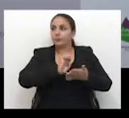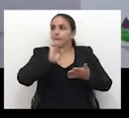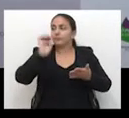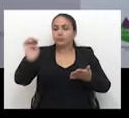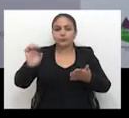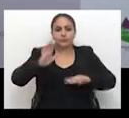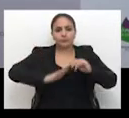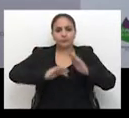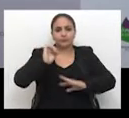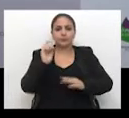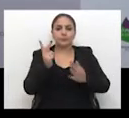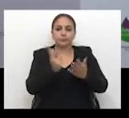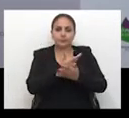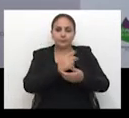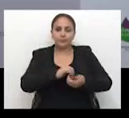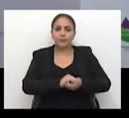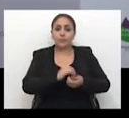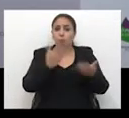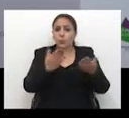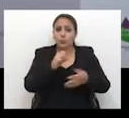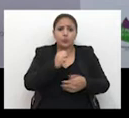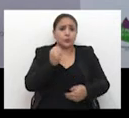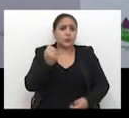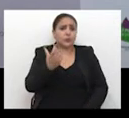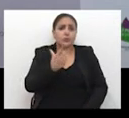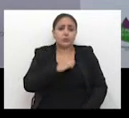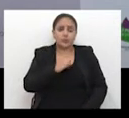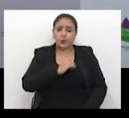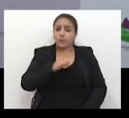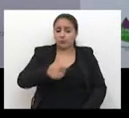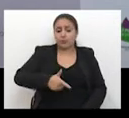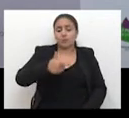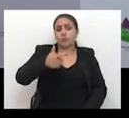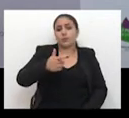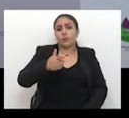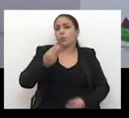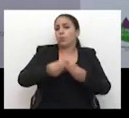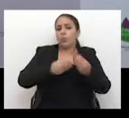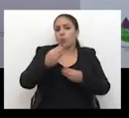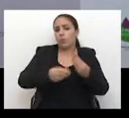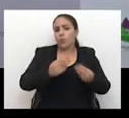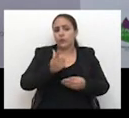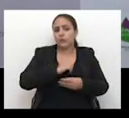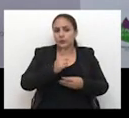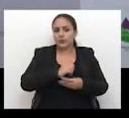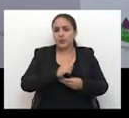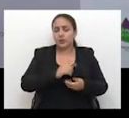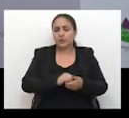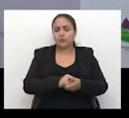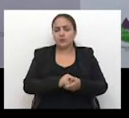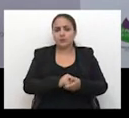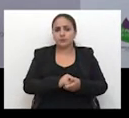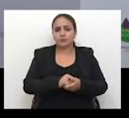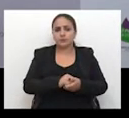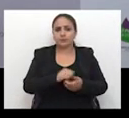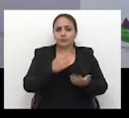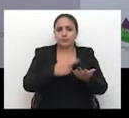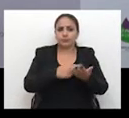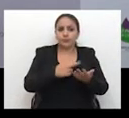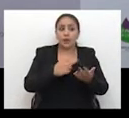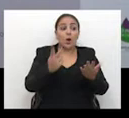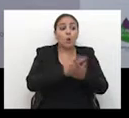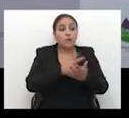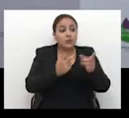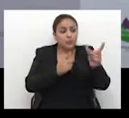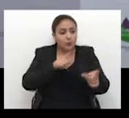portar uma arma de fogo na prática o que acontece hoje é praticamente impossível você tem um porte de arma de fogo como é que ainda existe homicídio por arma de fogo arma de